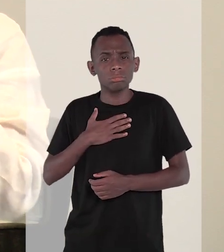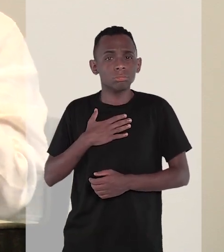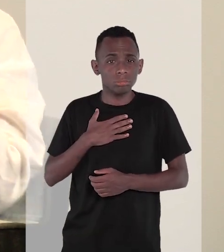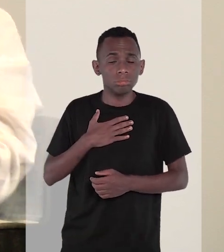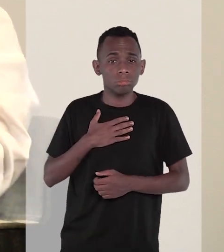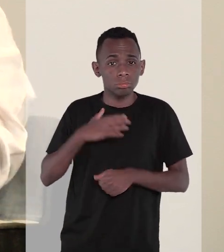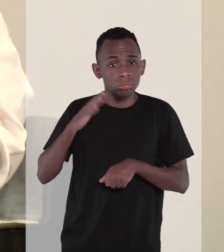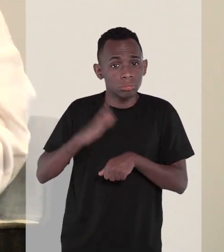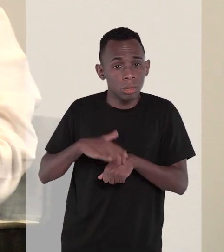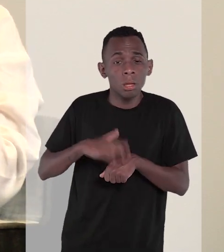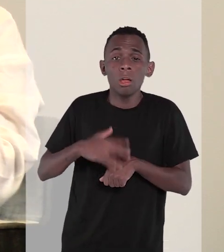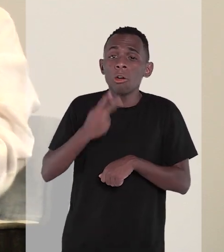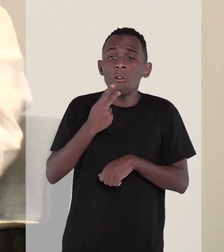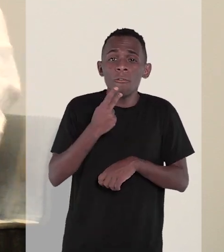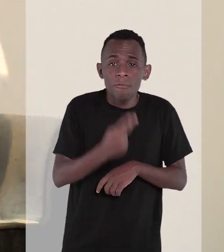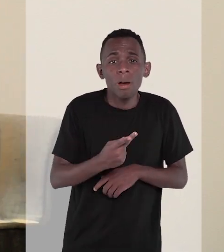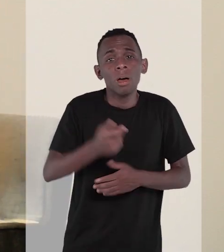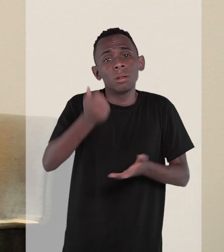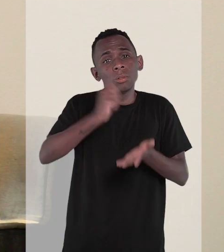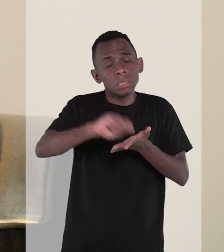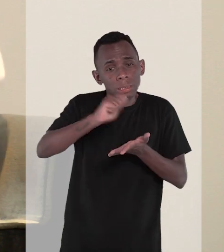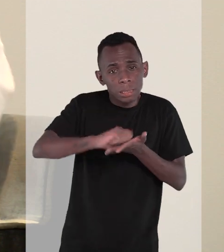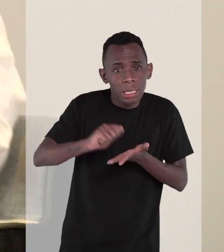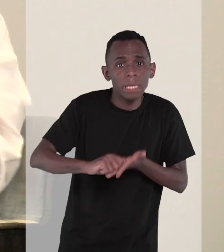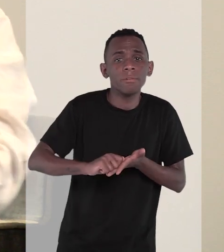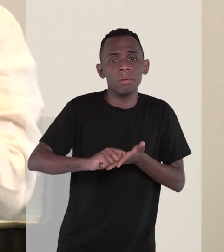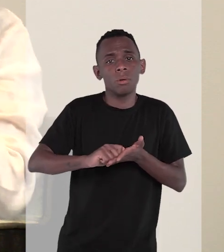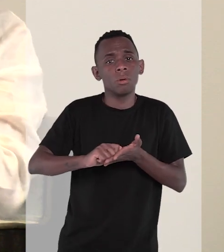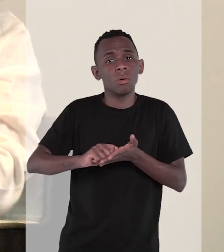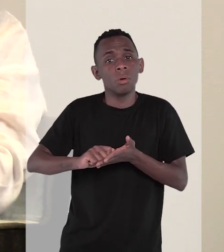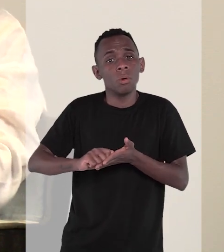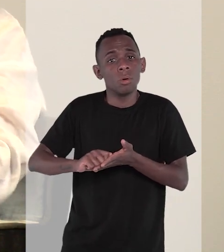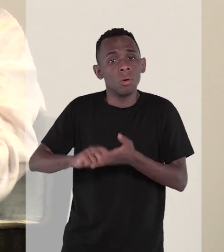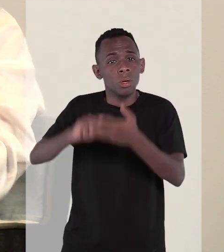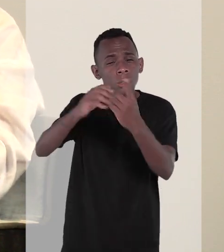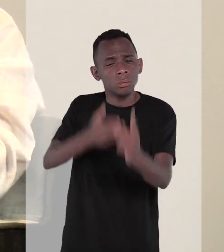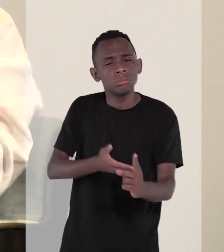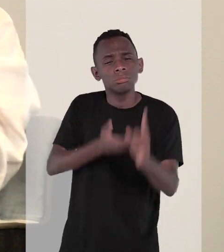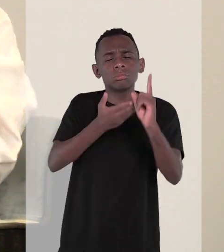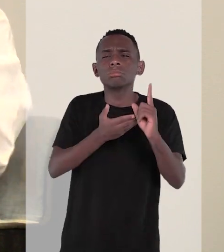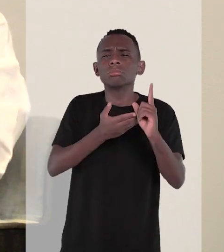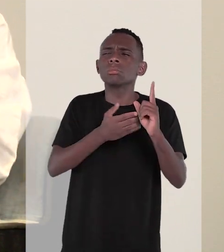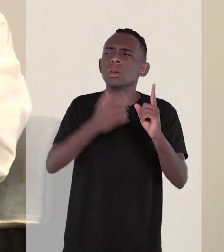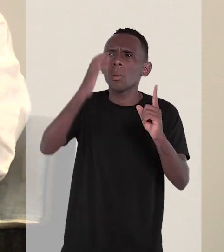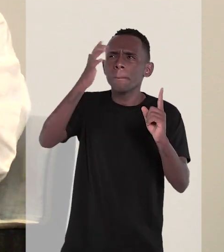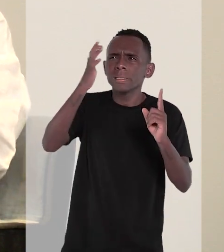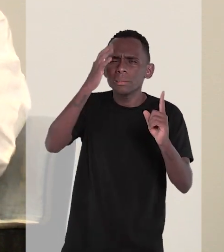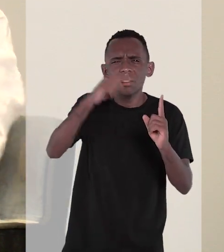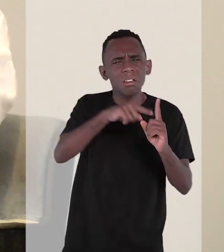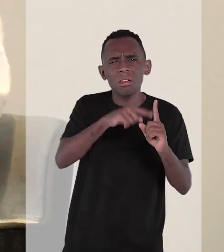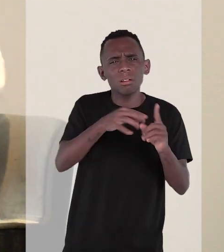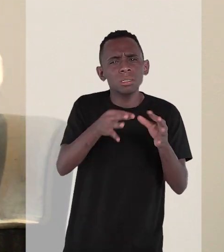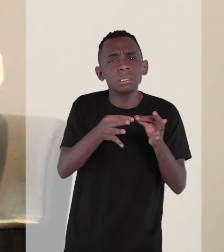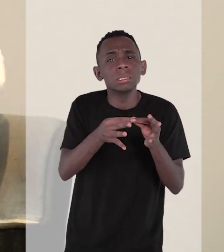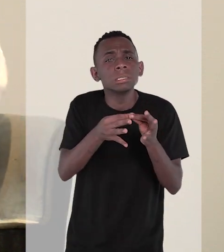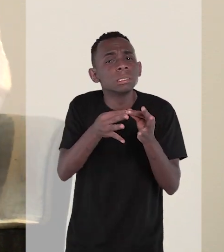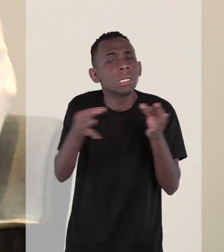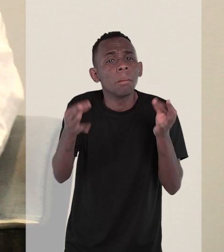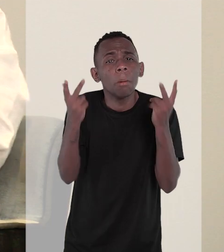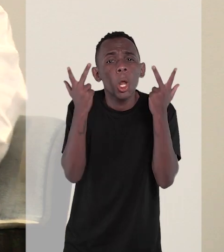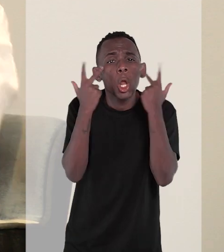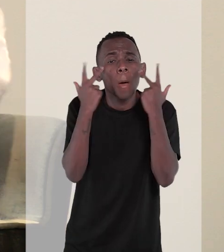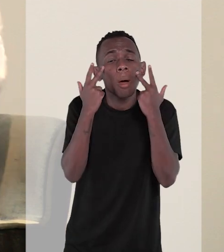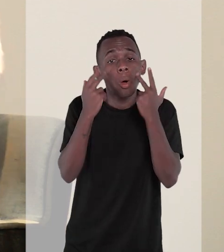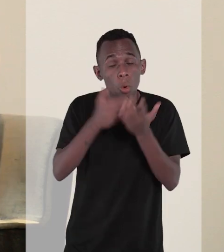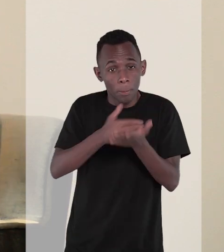lógico. Aí eu falo sobre isso, de quando eu vi o homem Drummond, né, que ele me pareceu um cara franzino, um cara comum.